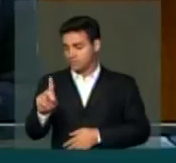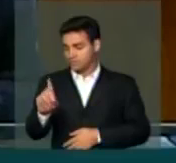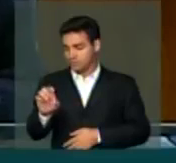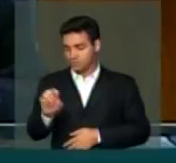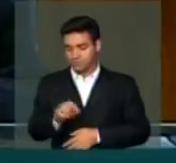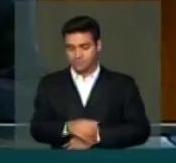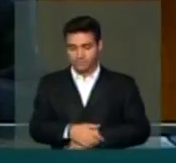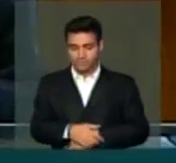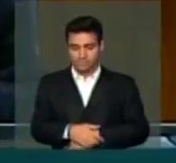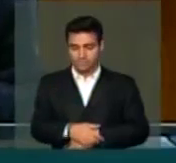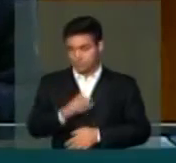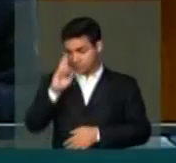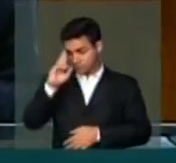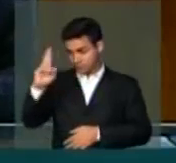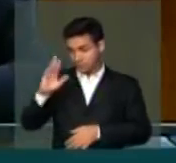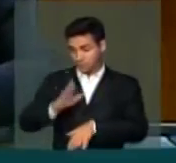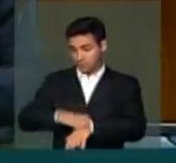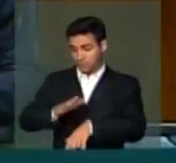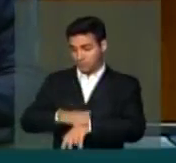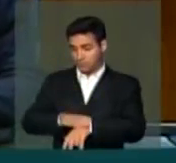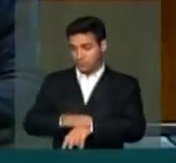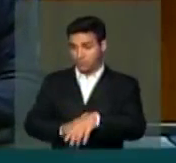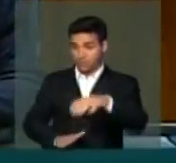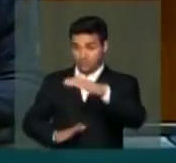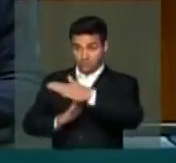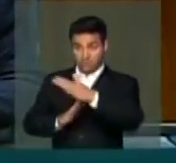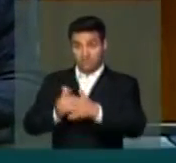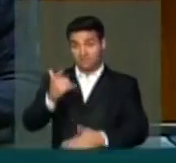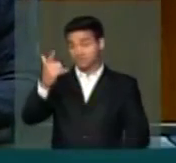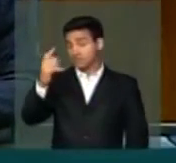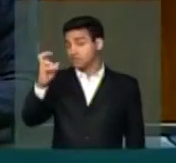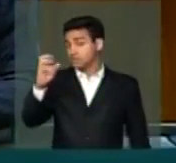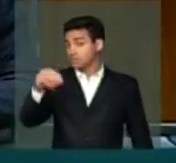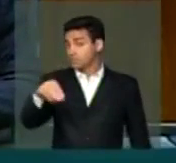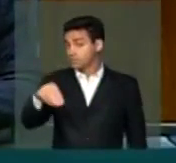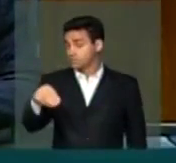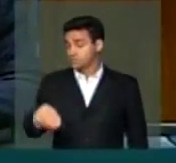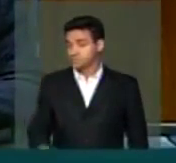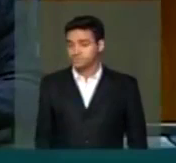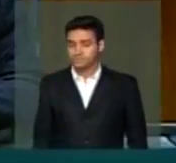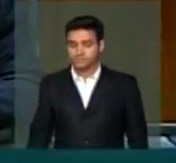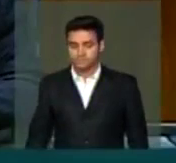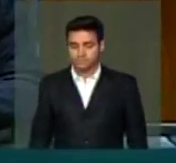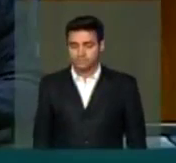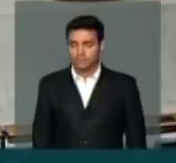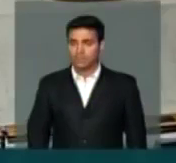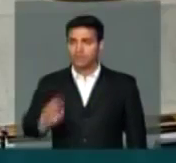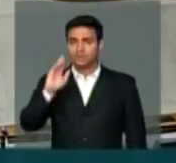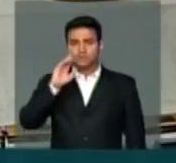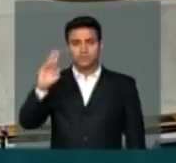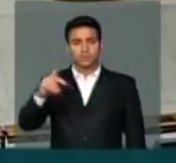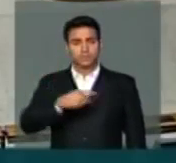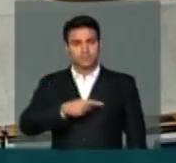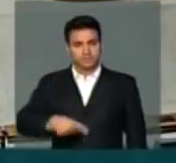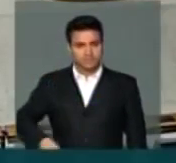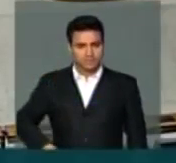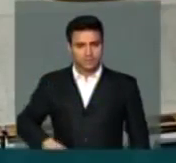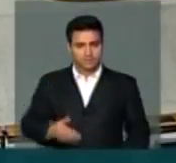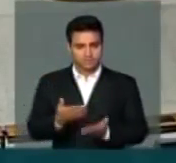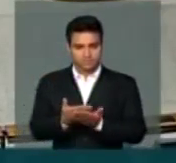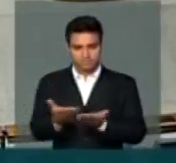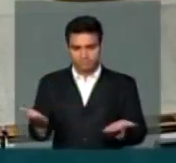Sul. Vossa Excelência disporá de até 25 minutos. Senhor presidente, senhoras e